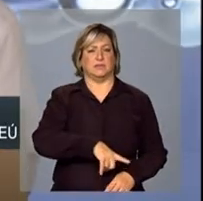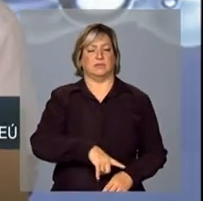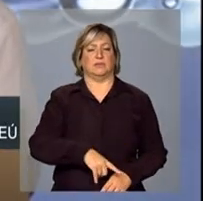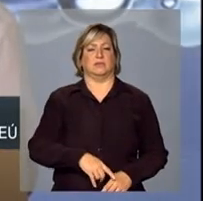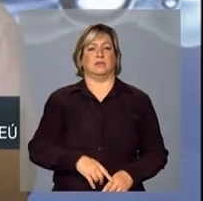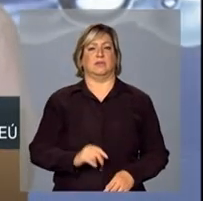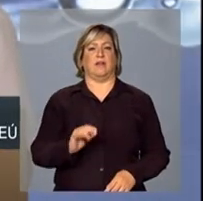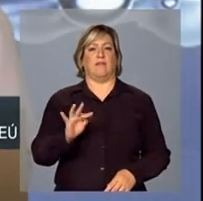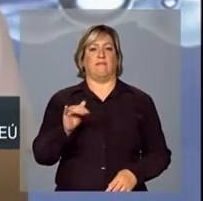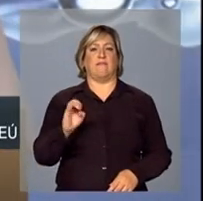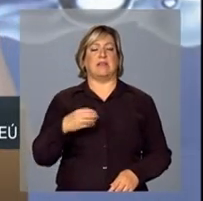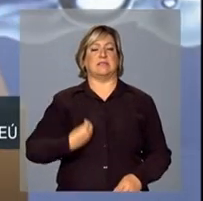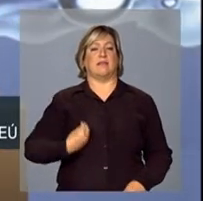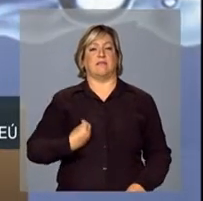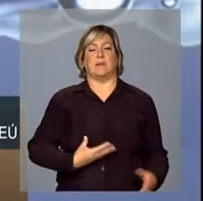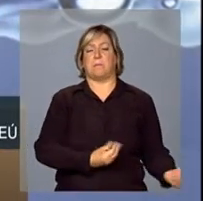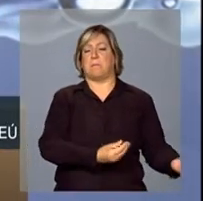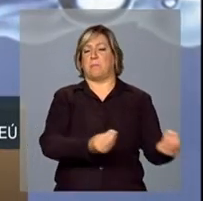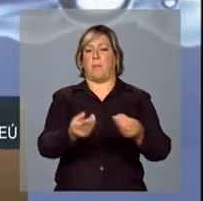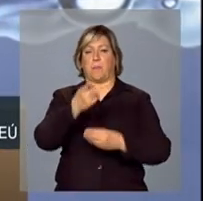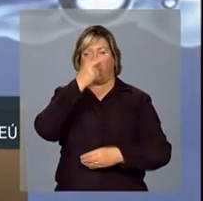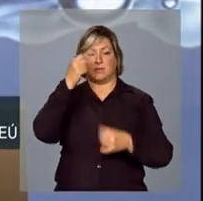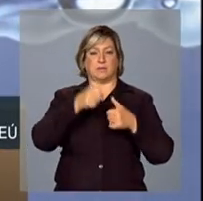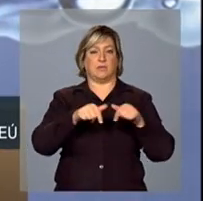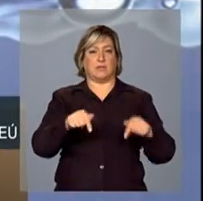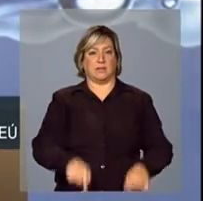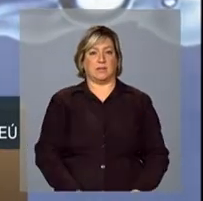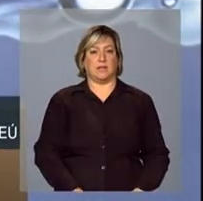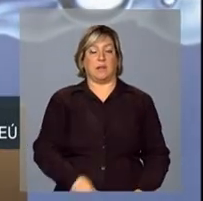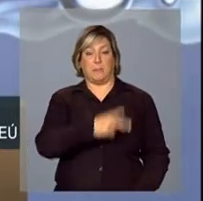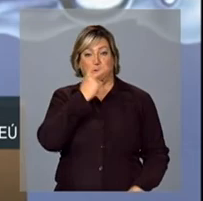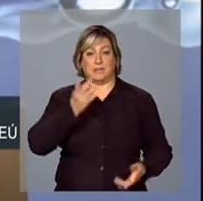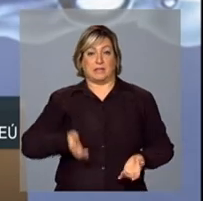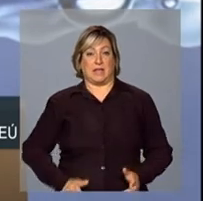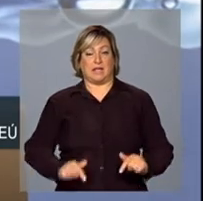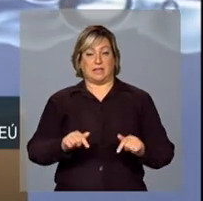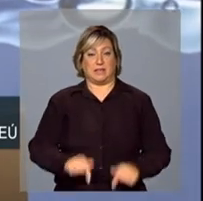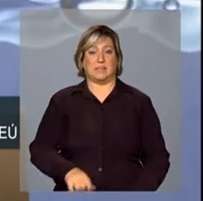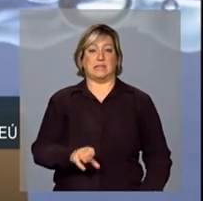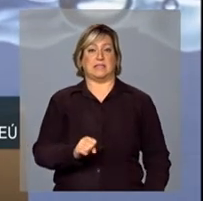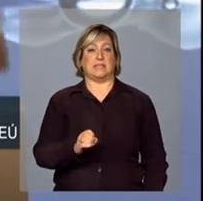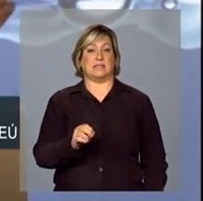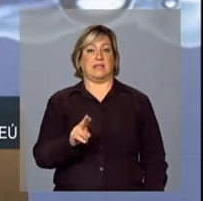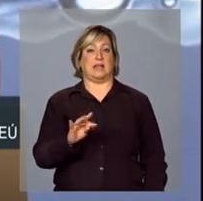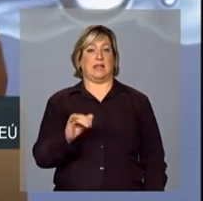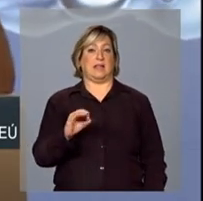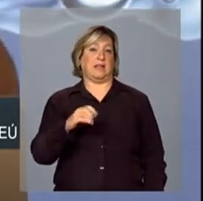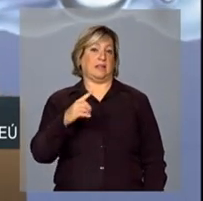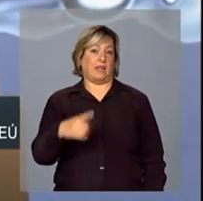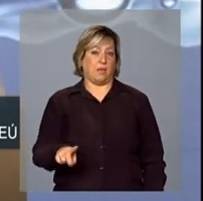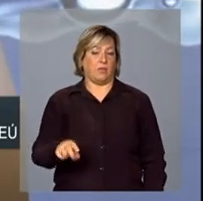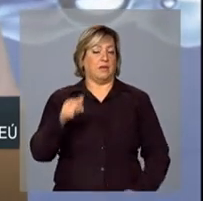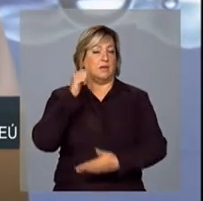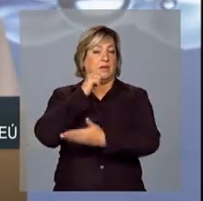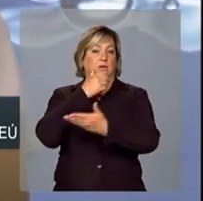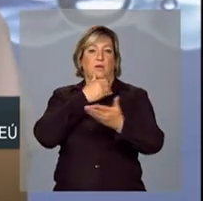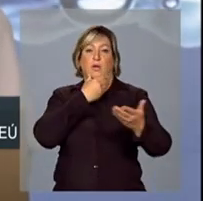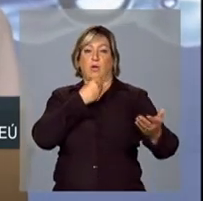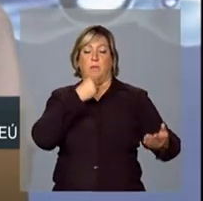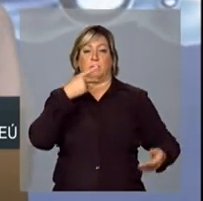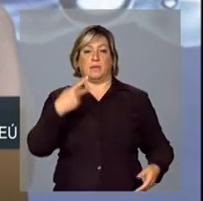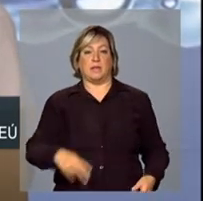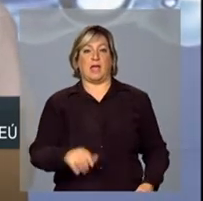milhares e milhares de pessoas que estão aqui, sertanejos e sertanejas, homens e mulheres do agreste